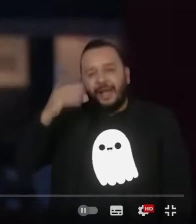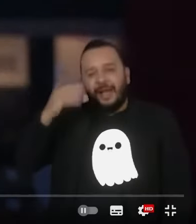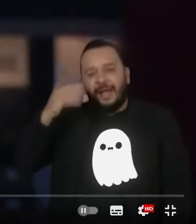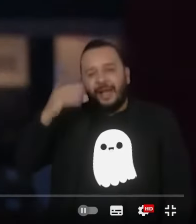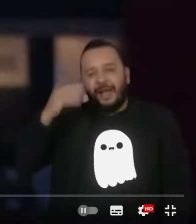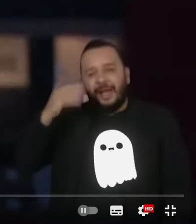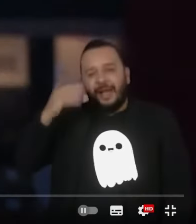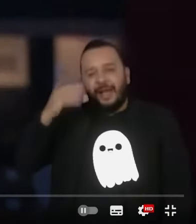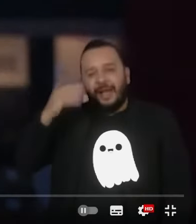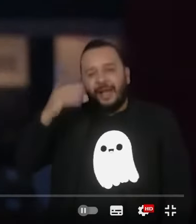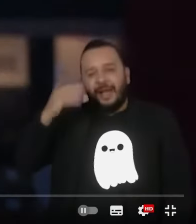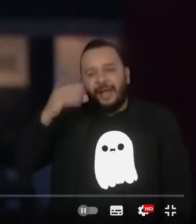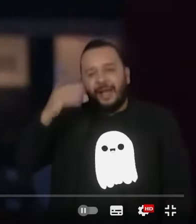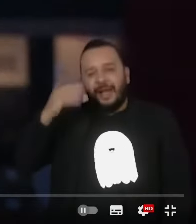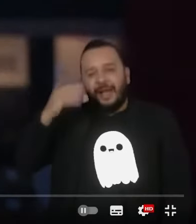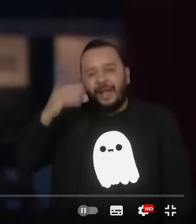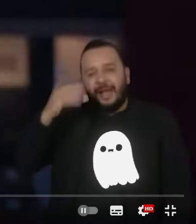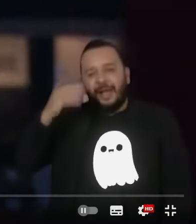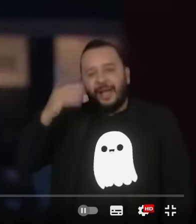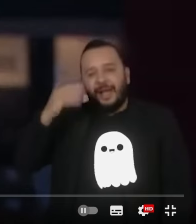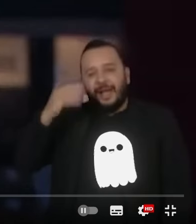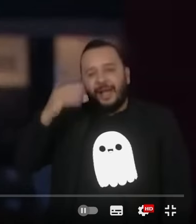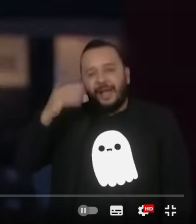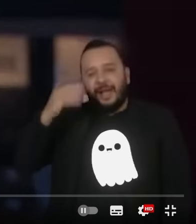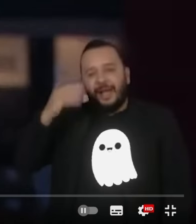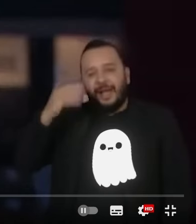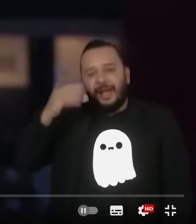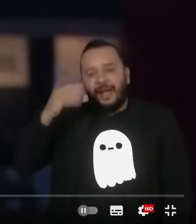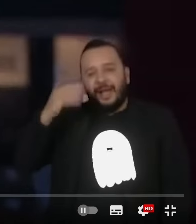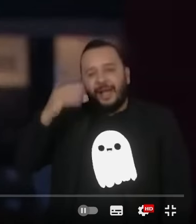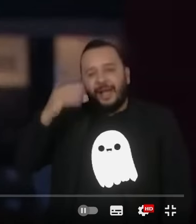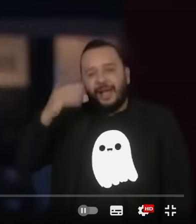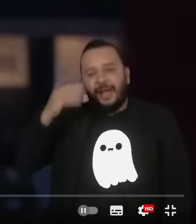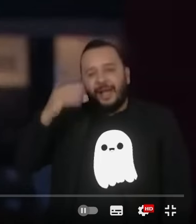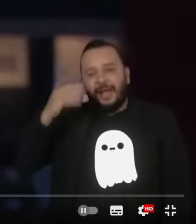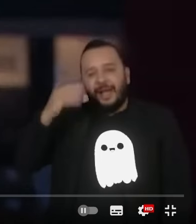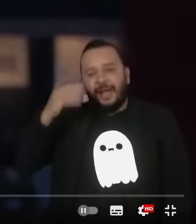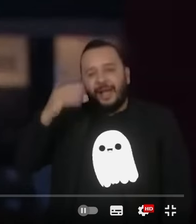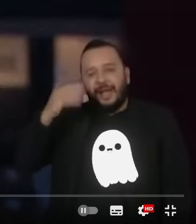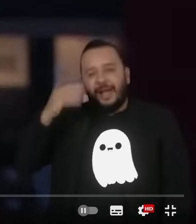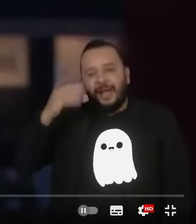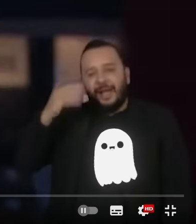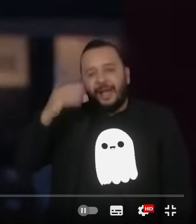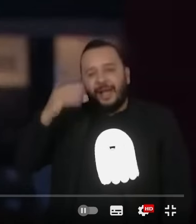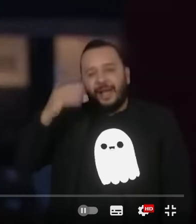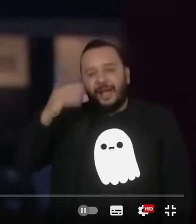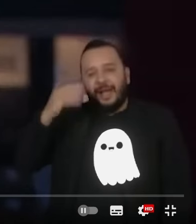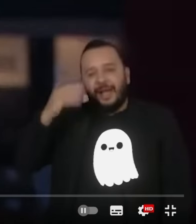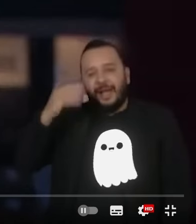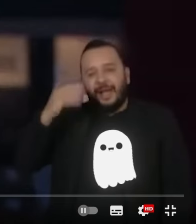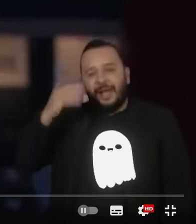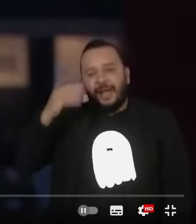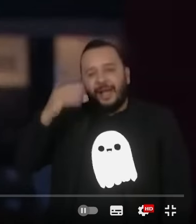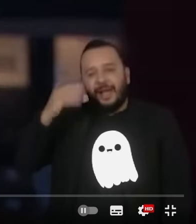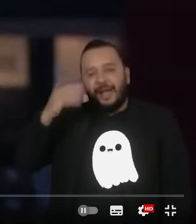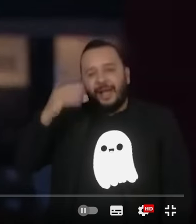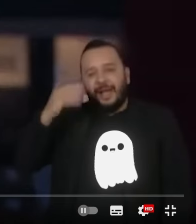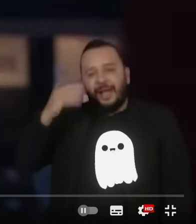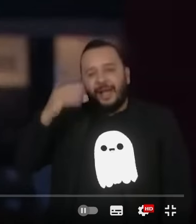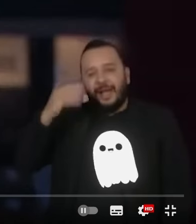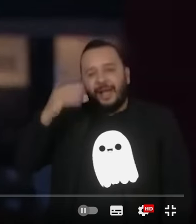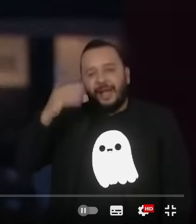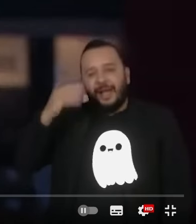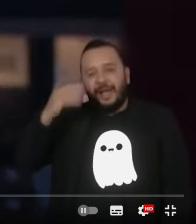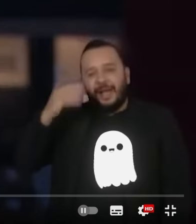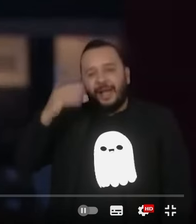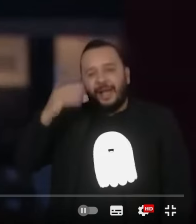aqui. Gente, ele foi... Meu Deus do céu. Ele viu o documentário do Racionais. Ele sabe que